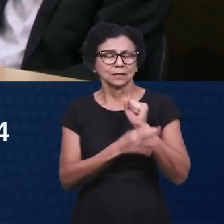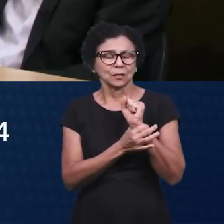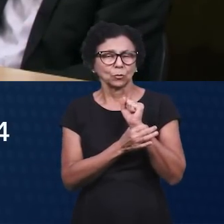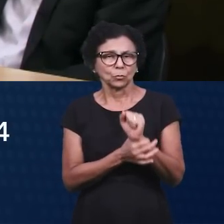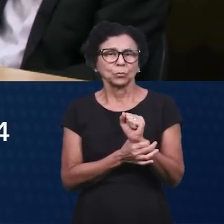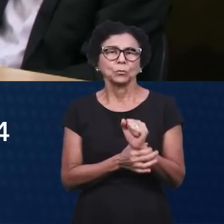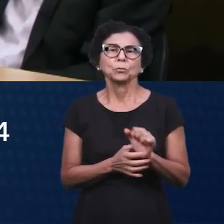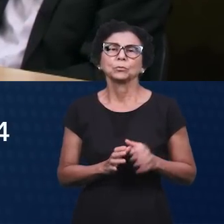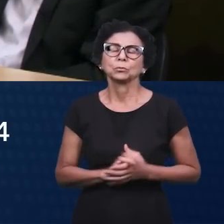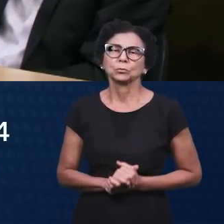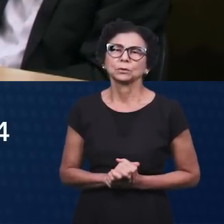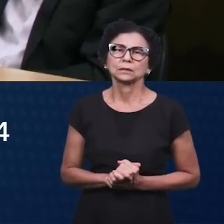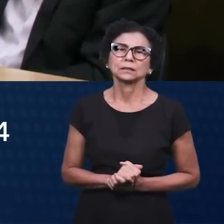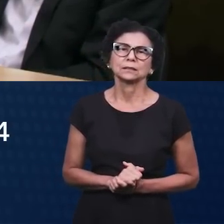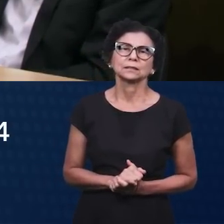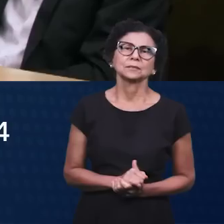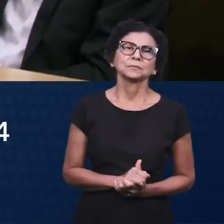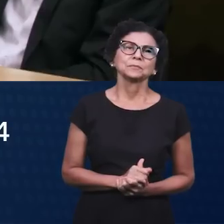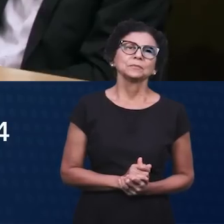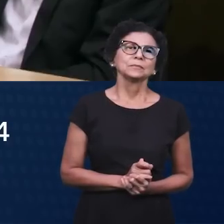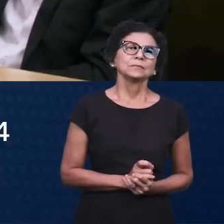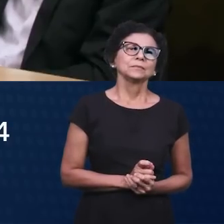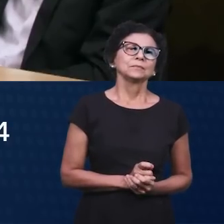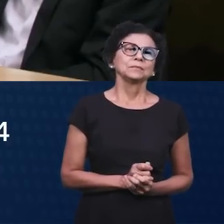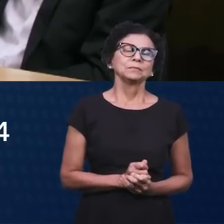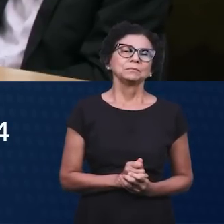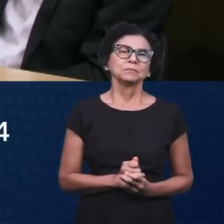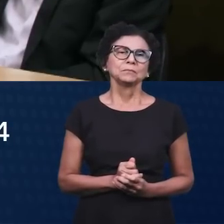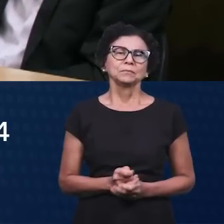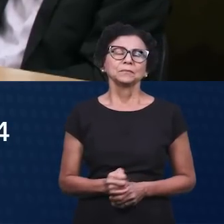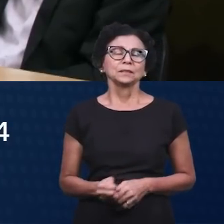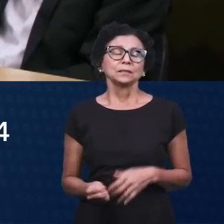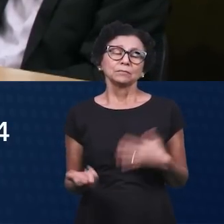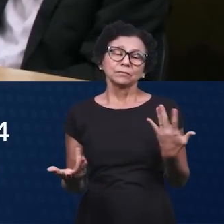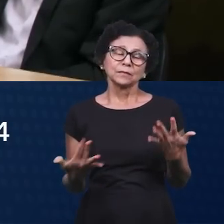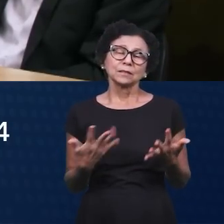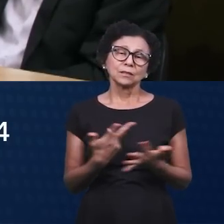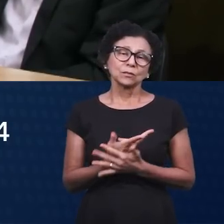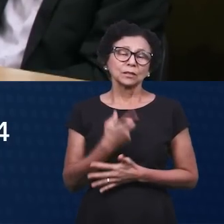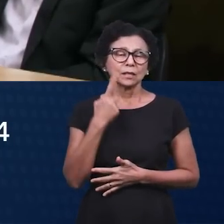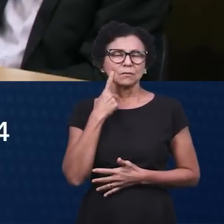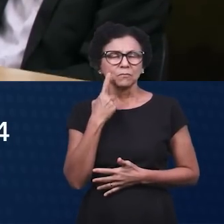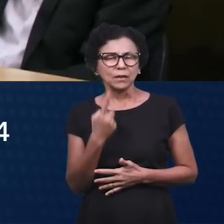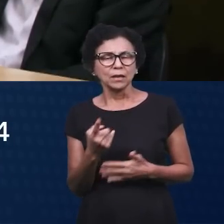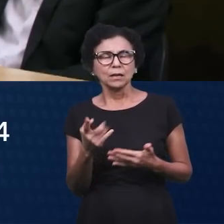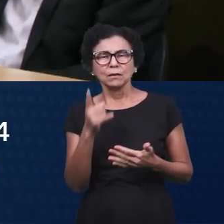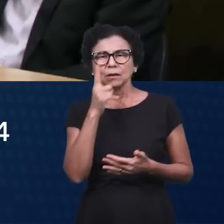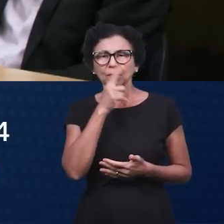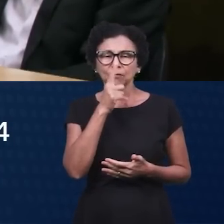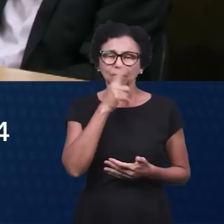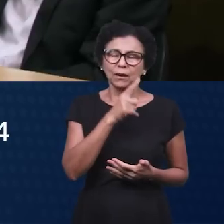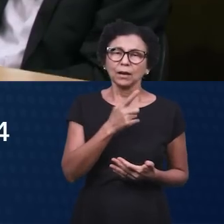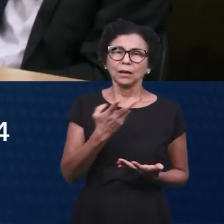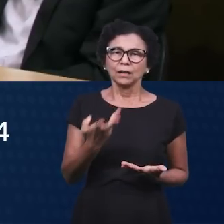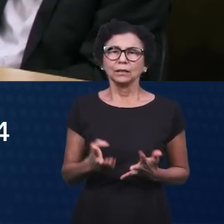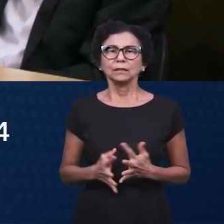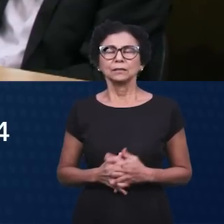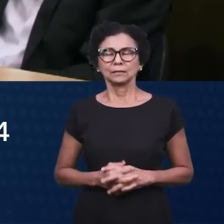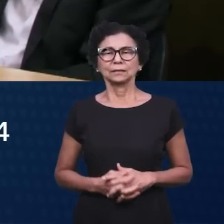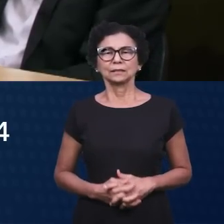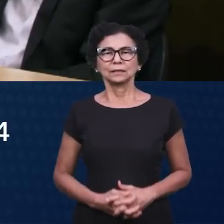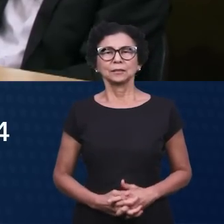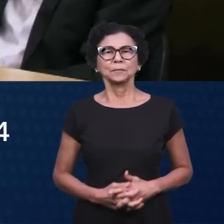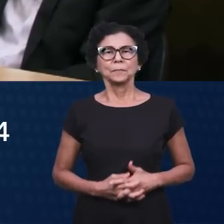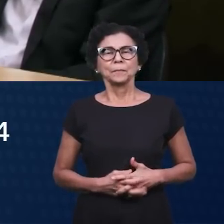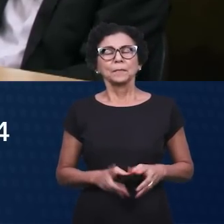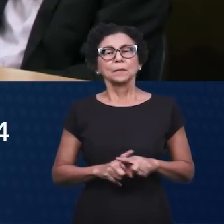no bosque, né, ou na floresta ali, às vezes ela vinha ali com algumas imperfeições, meio torta, alguma coisa, e às vezes ela era Muito bom. moldada no